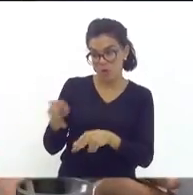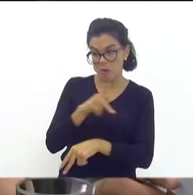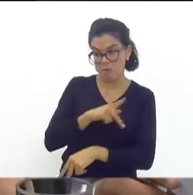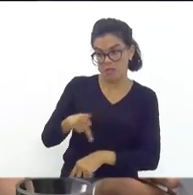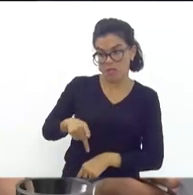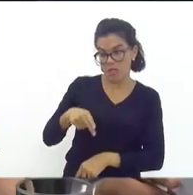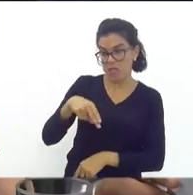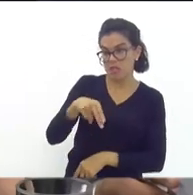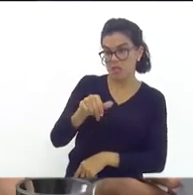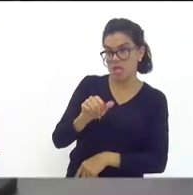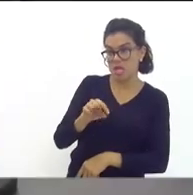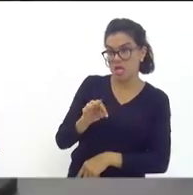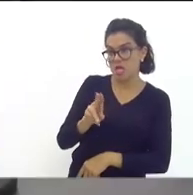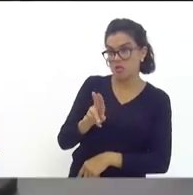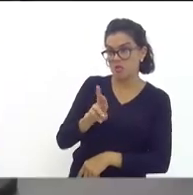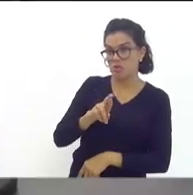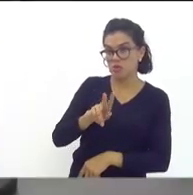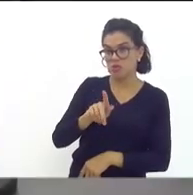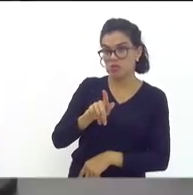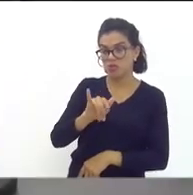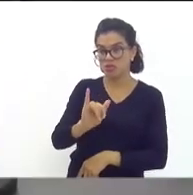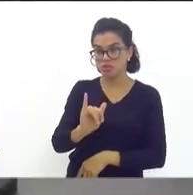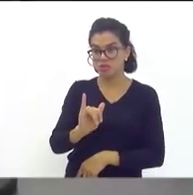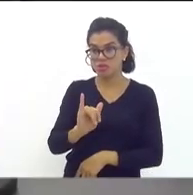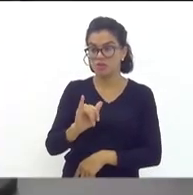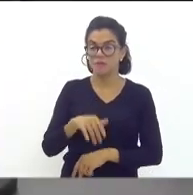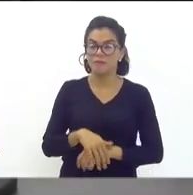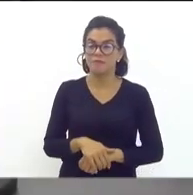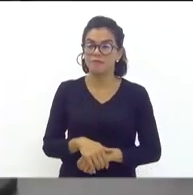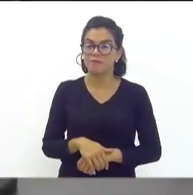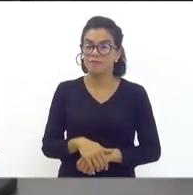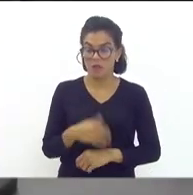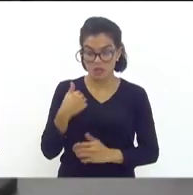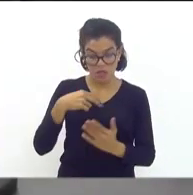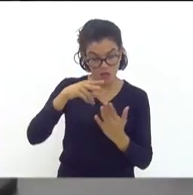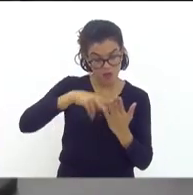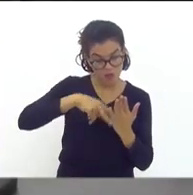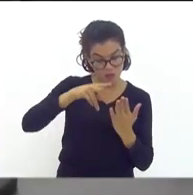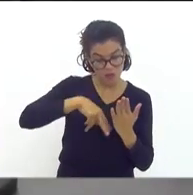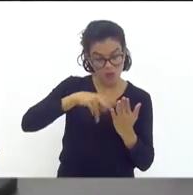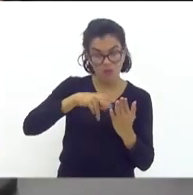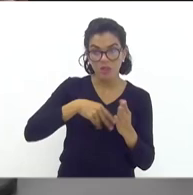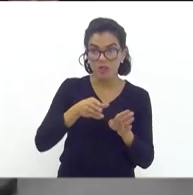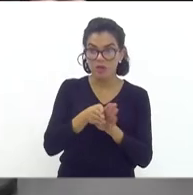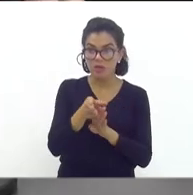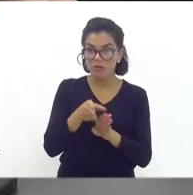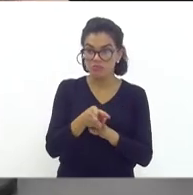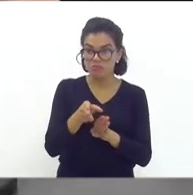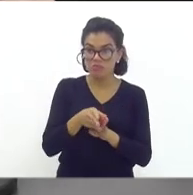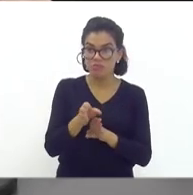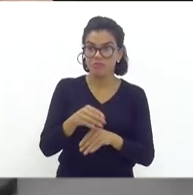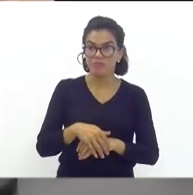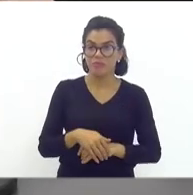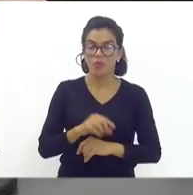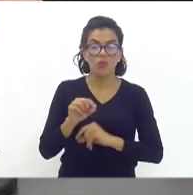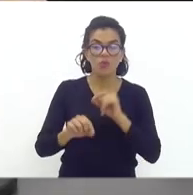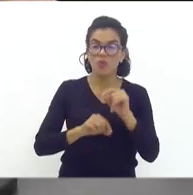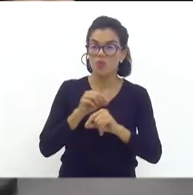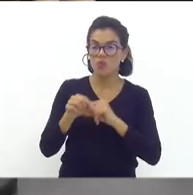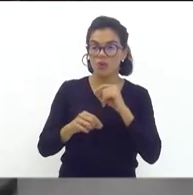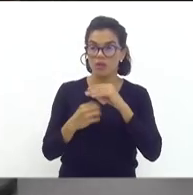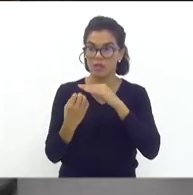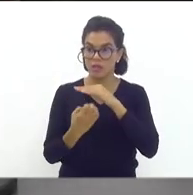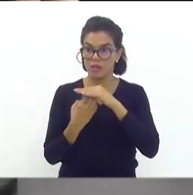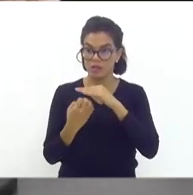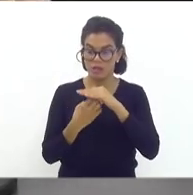natas excelência conforme eu li a instrução normativa O que que a agência faz